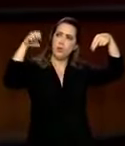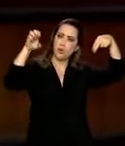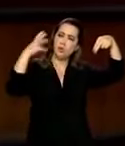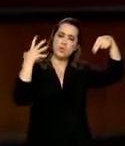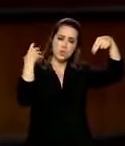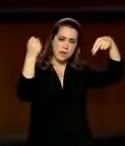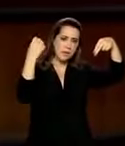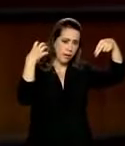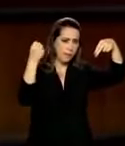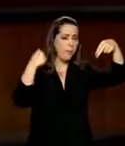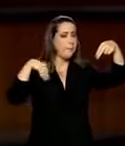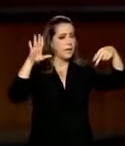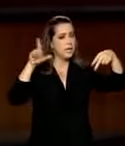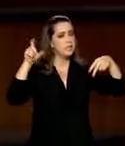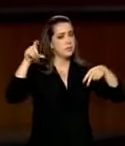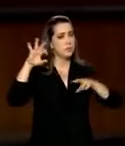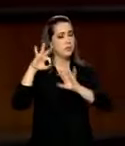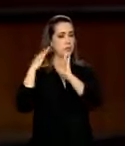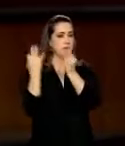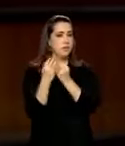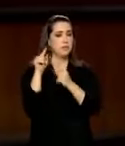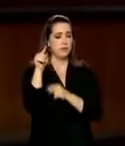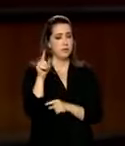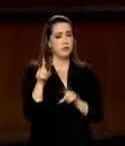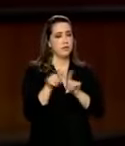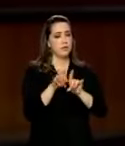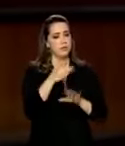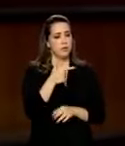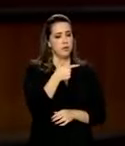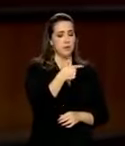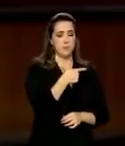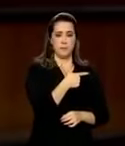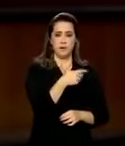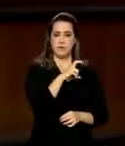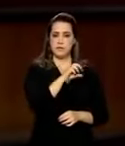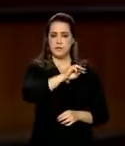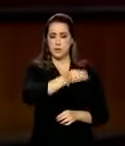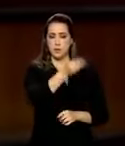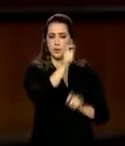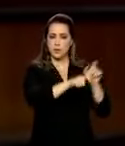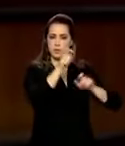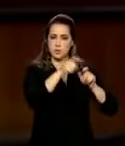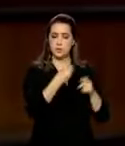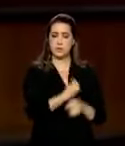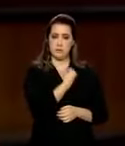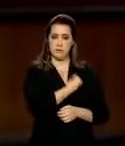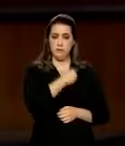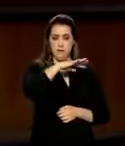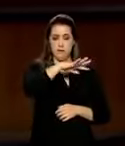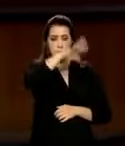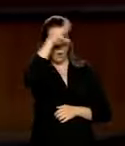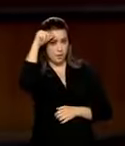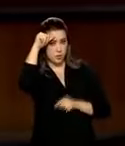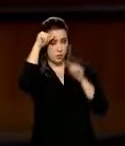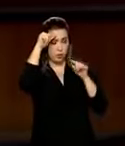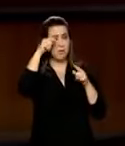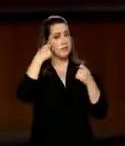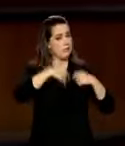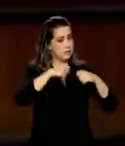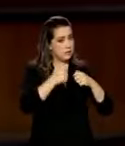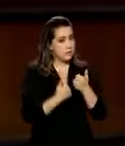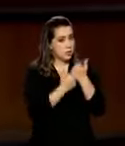uma região Norte também é uma área com em torno de 25 milhões de pessoas que vivem na Amazônia que necessita do apoio do governo.